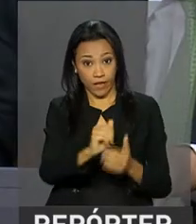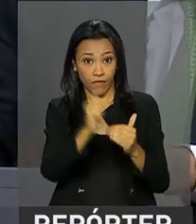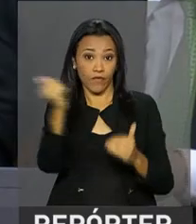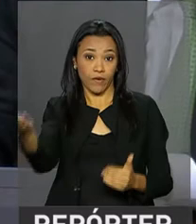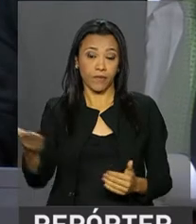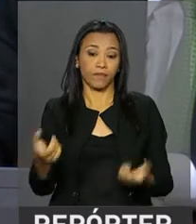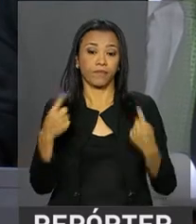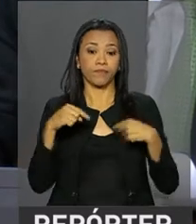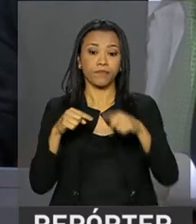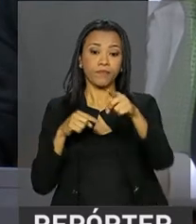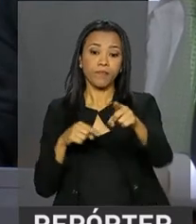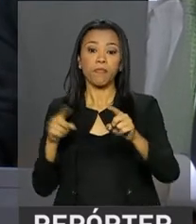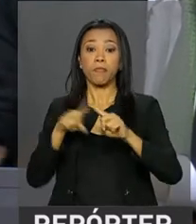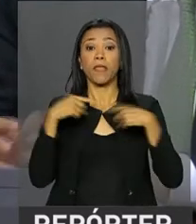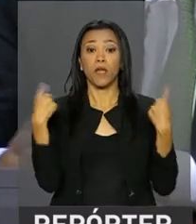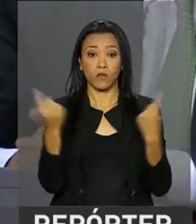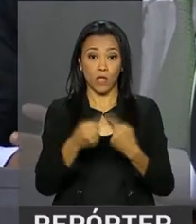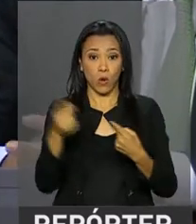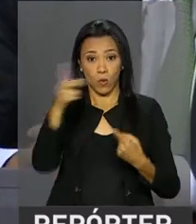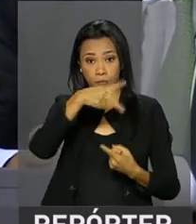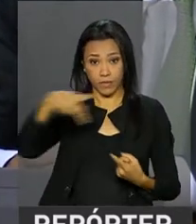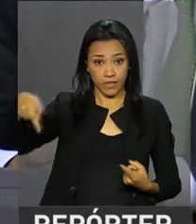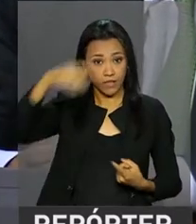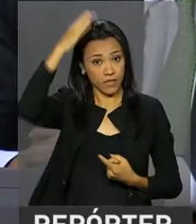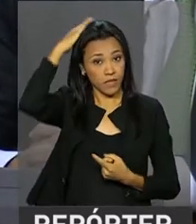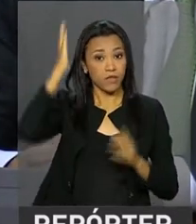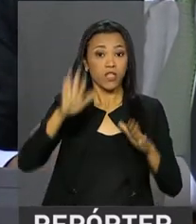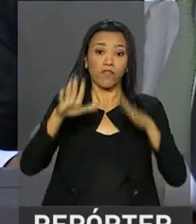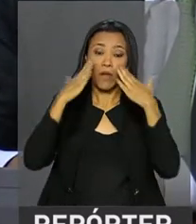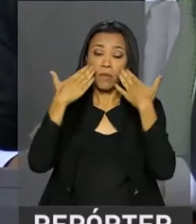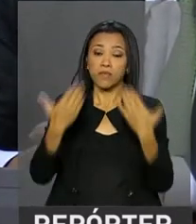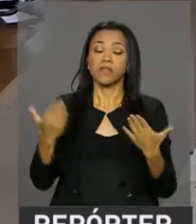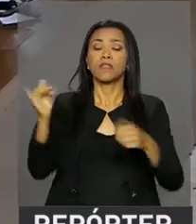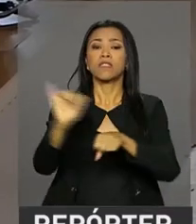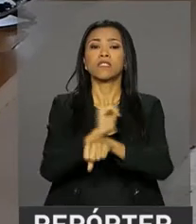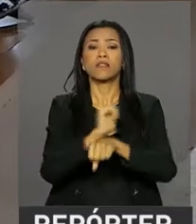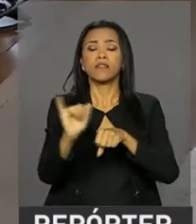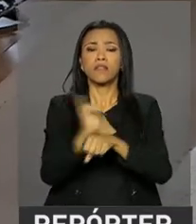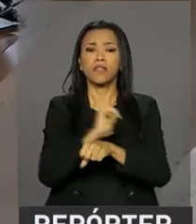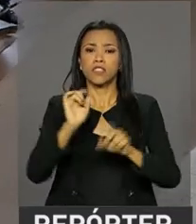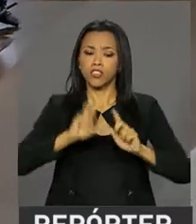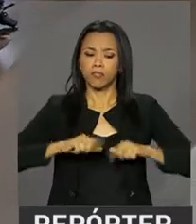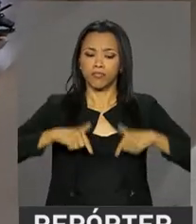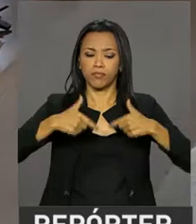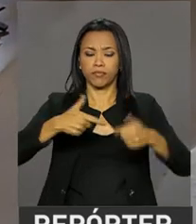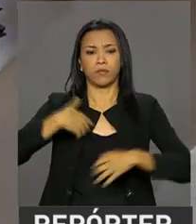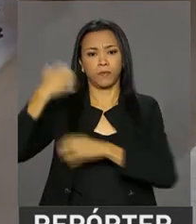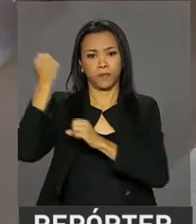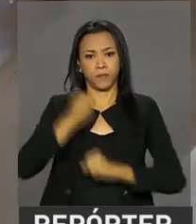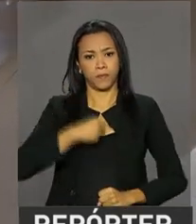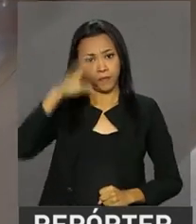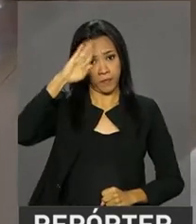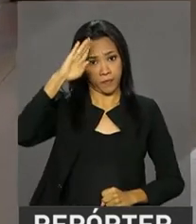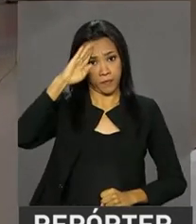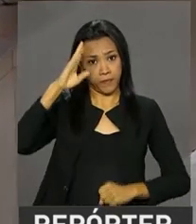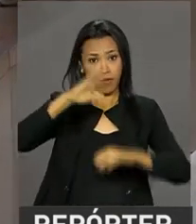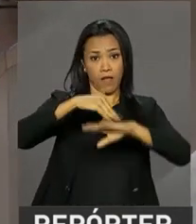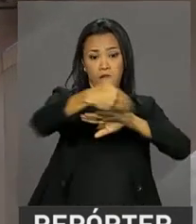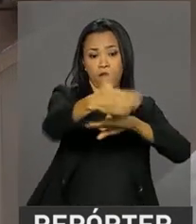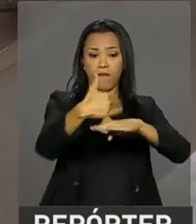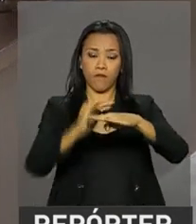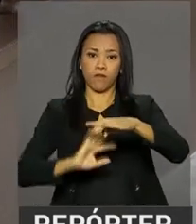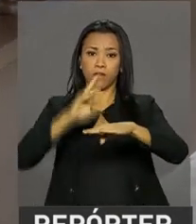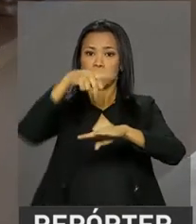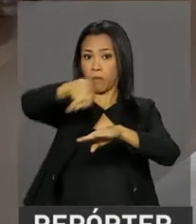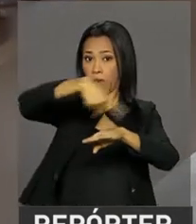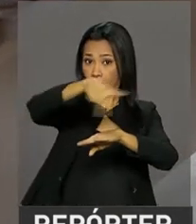o presidente michel temer também foi apresentada a estratégia de atuação das forças armadas na fronteira do país que vai contar